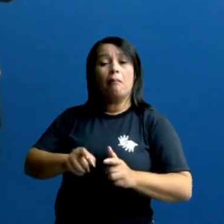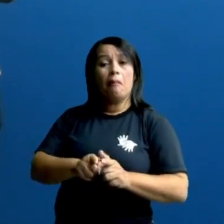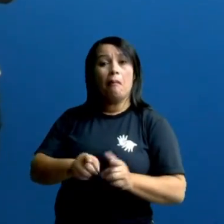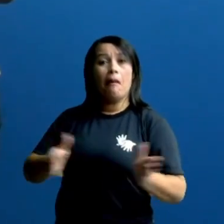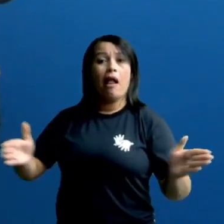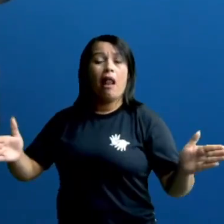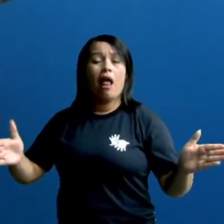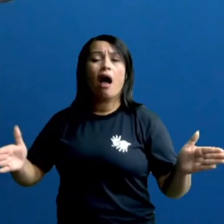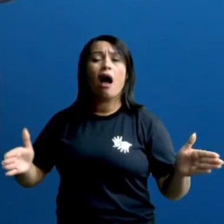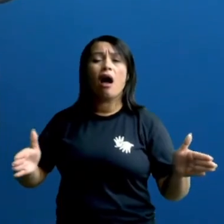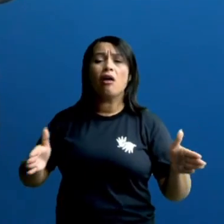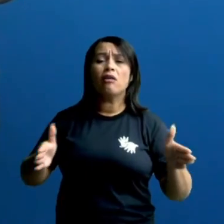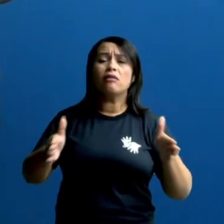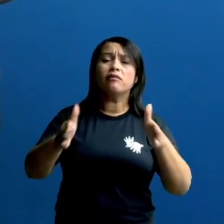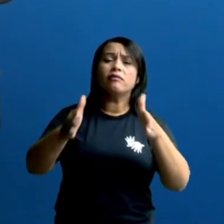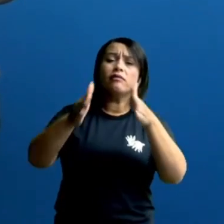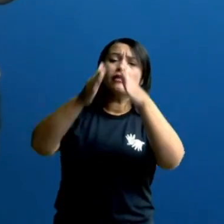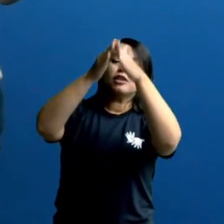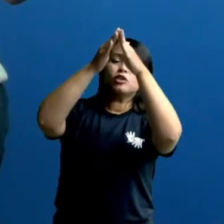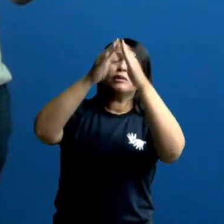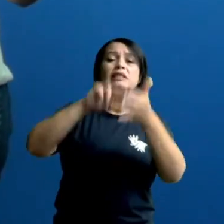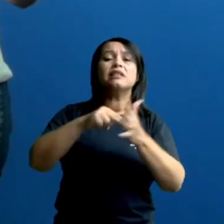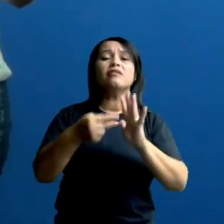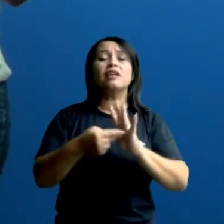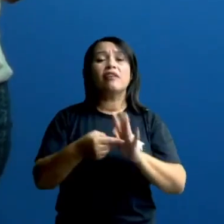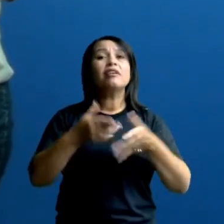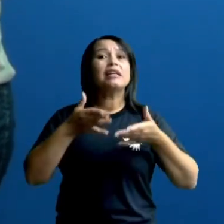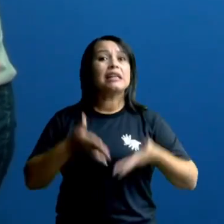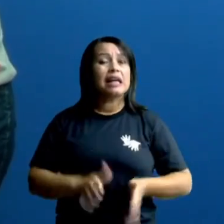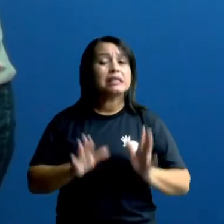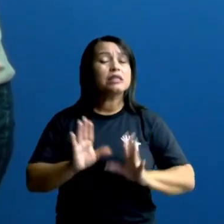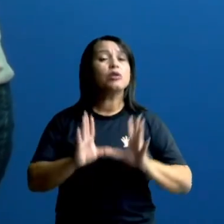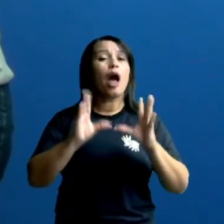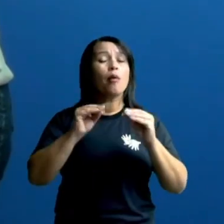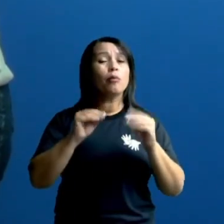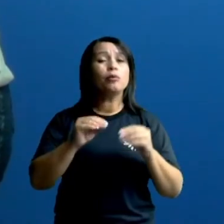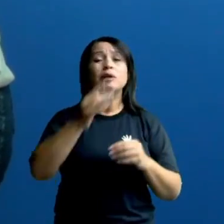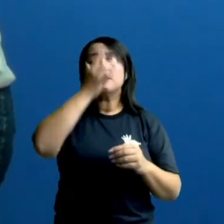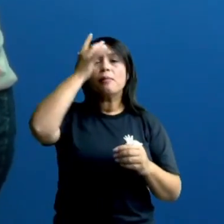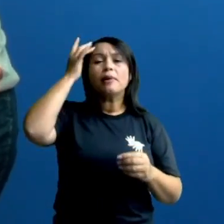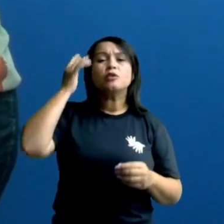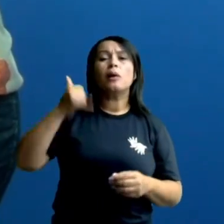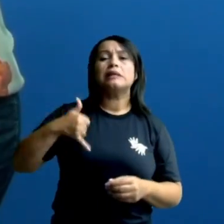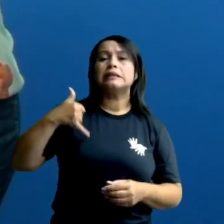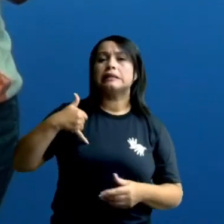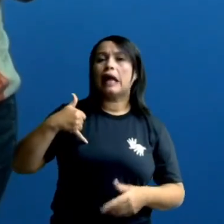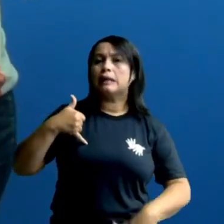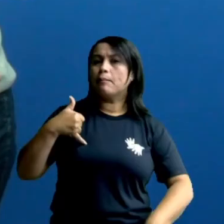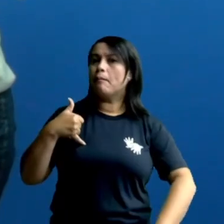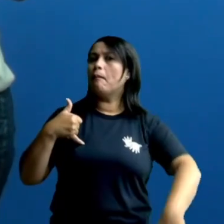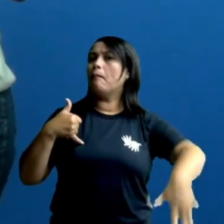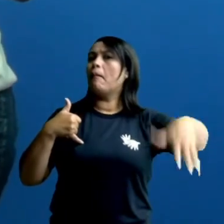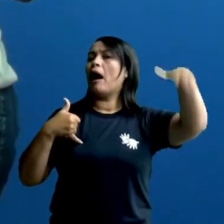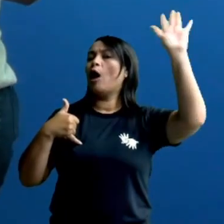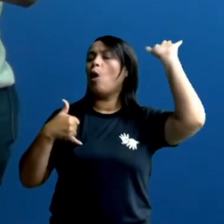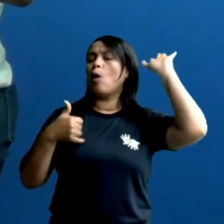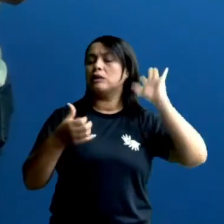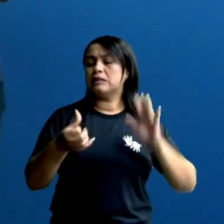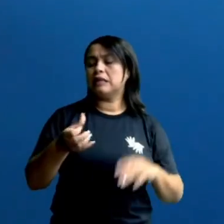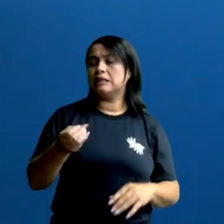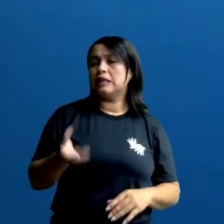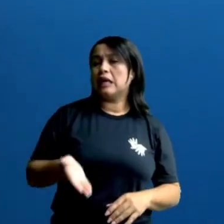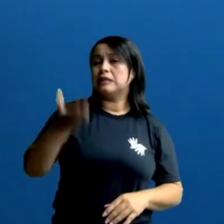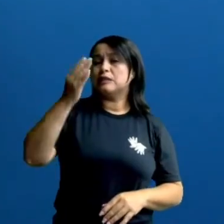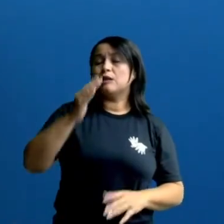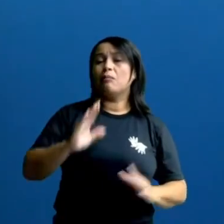a quantidade de nascidos eram muitos, mas as pessoas de maior idade, né, acima de 60 anos,